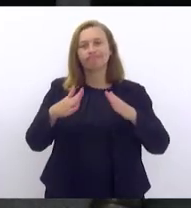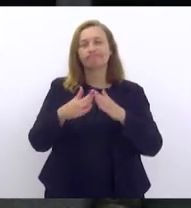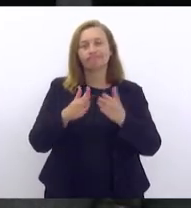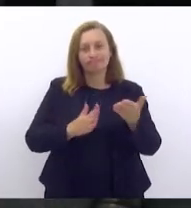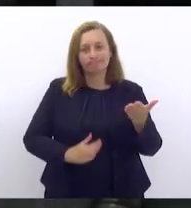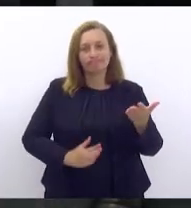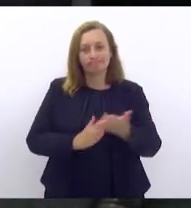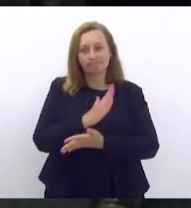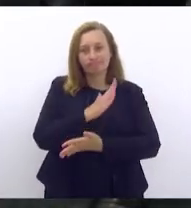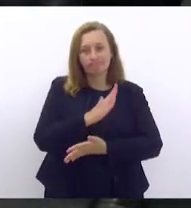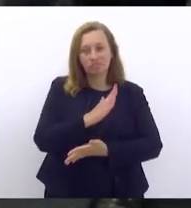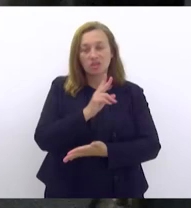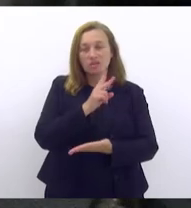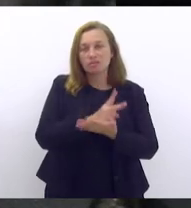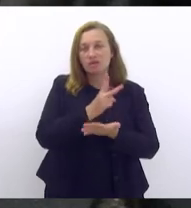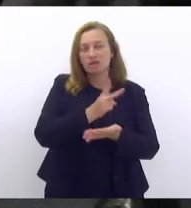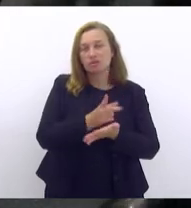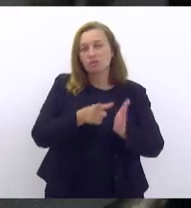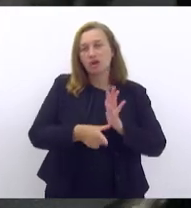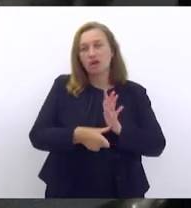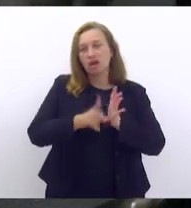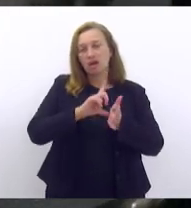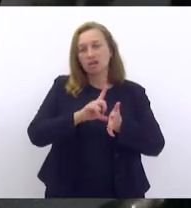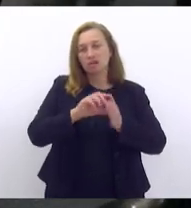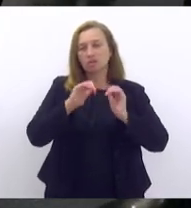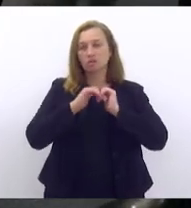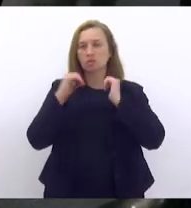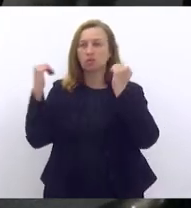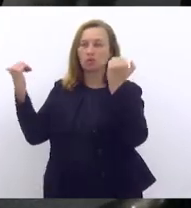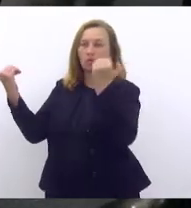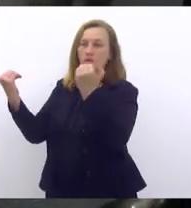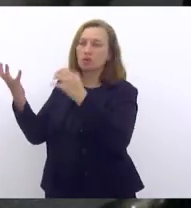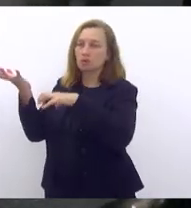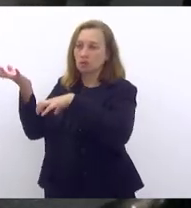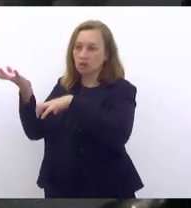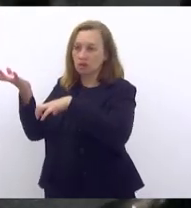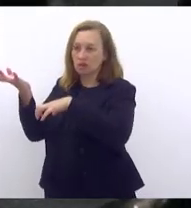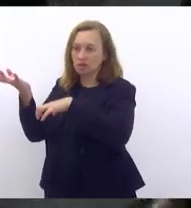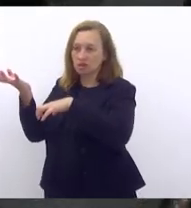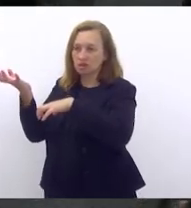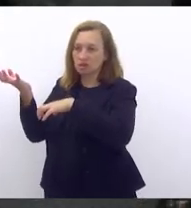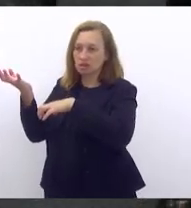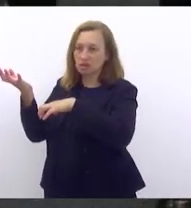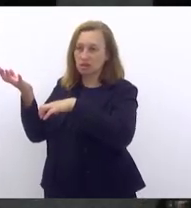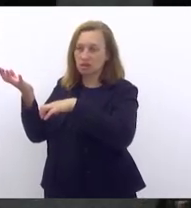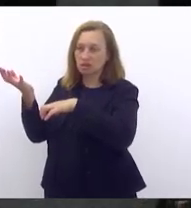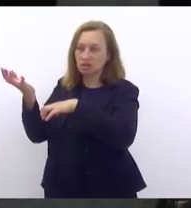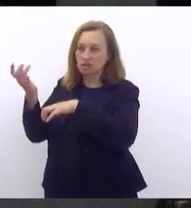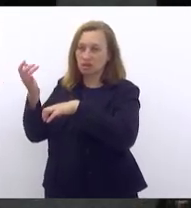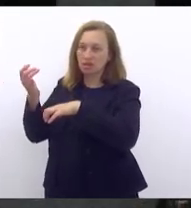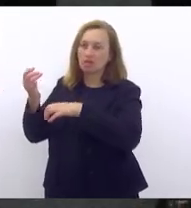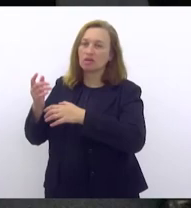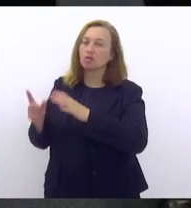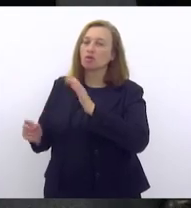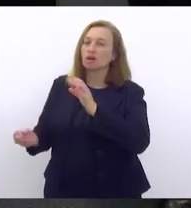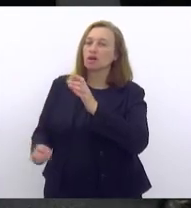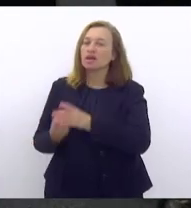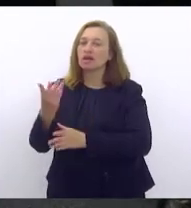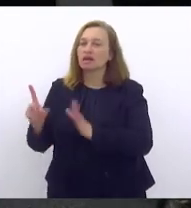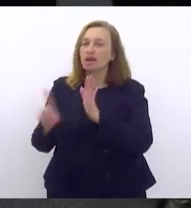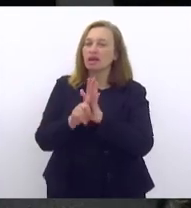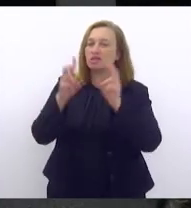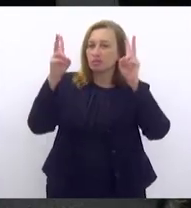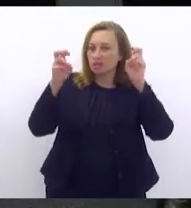aprovar, mesmo antes do Congresso Nacional se posicionar com legislação sobre a